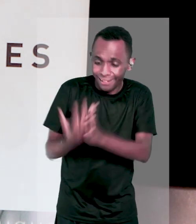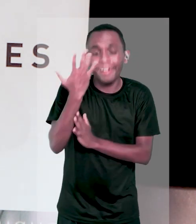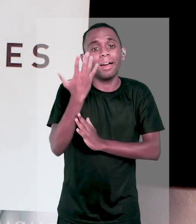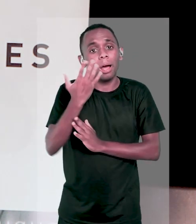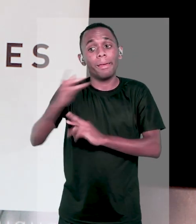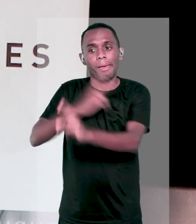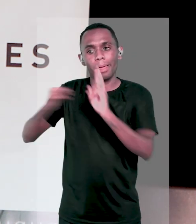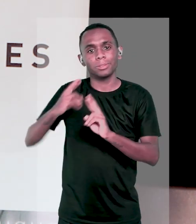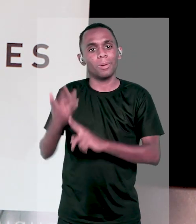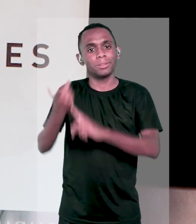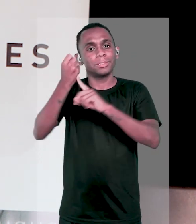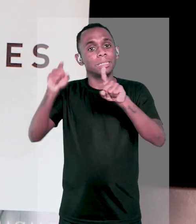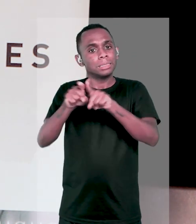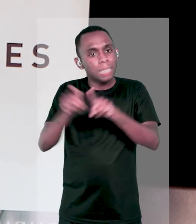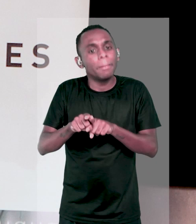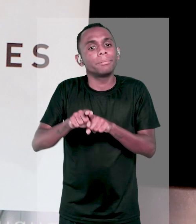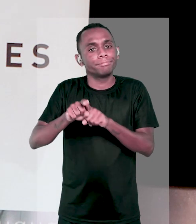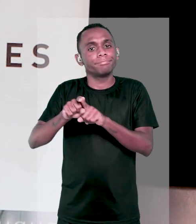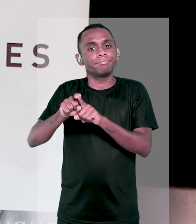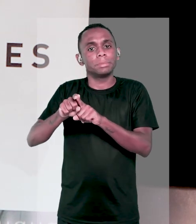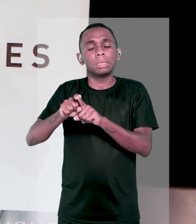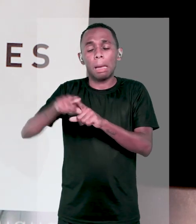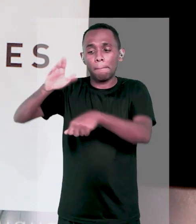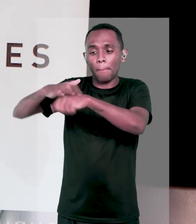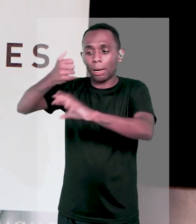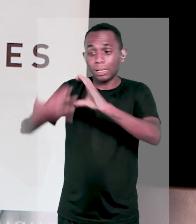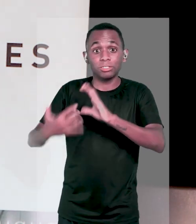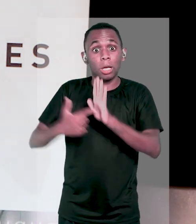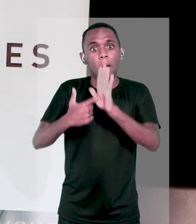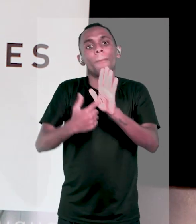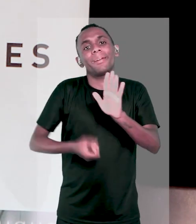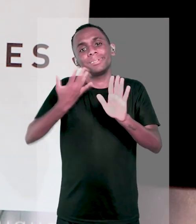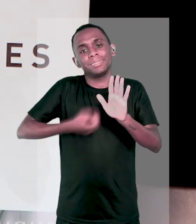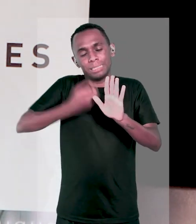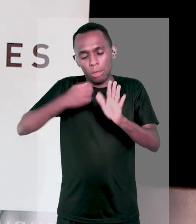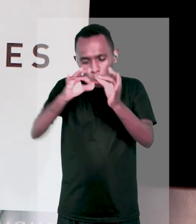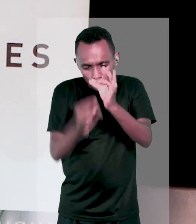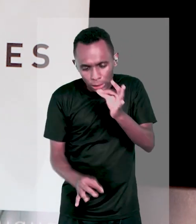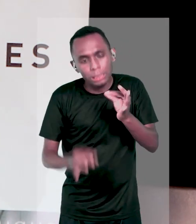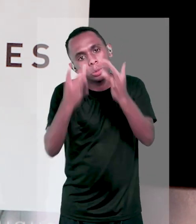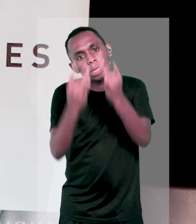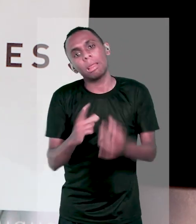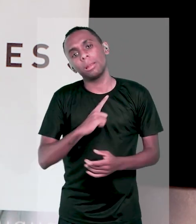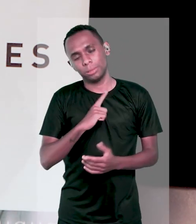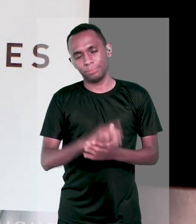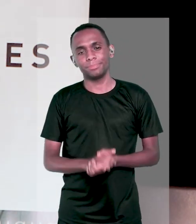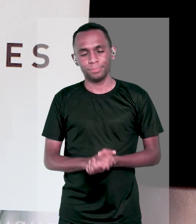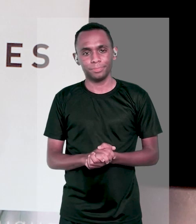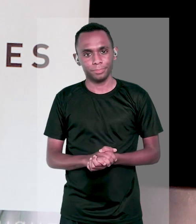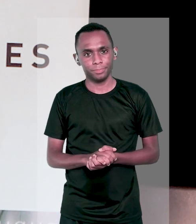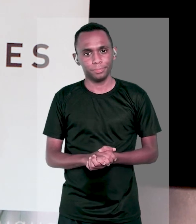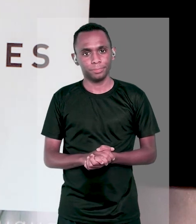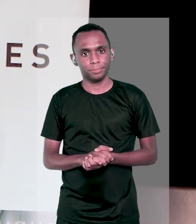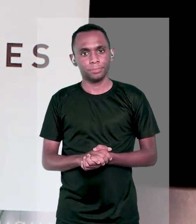quando elas estão ao serviço das nossas das nossas funções essenciais as nossas sensações